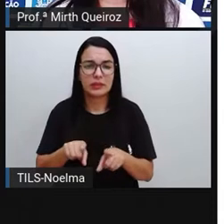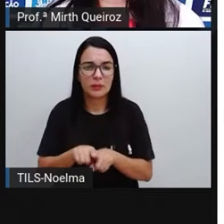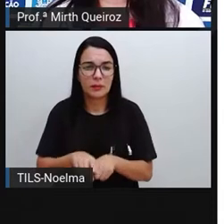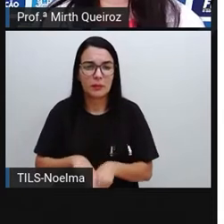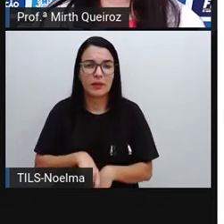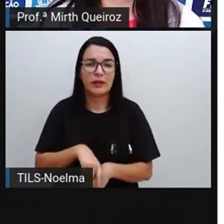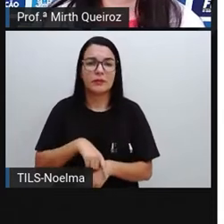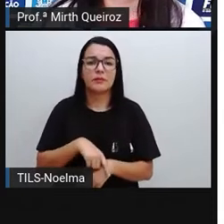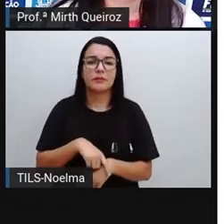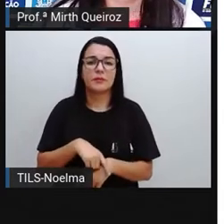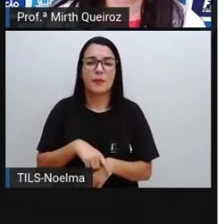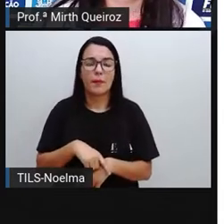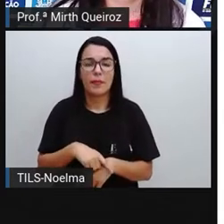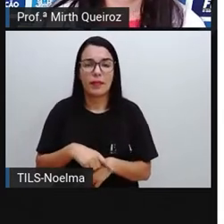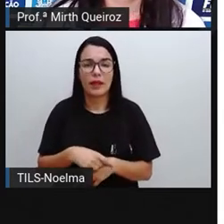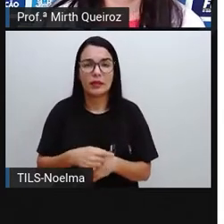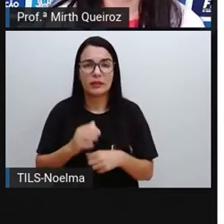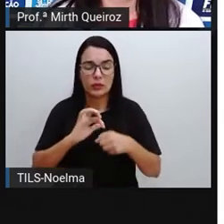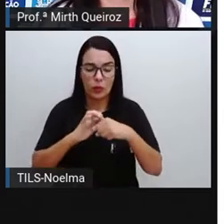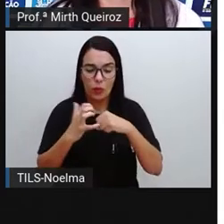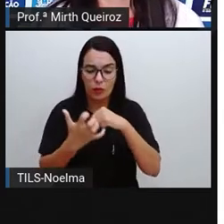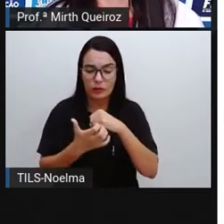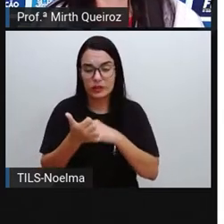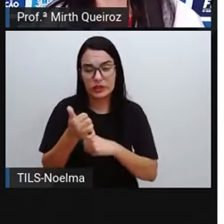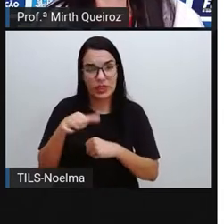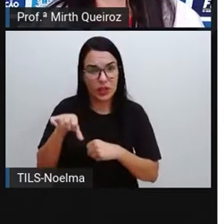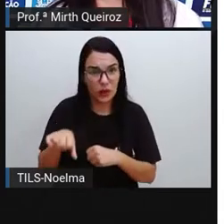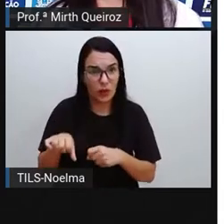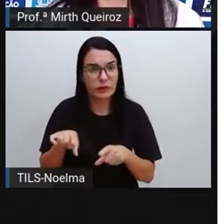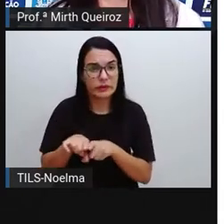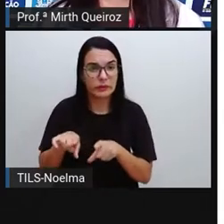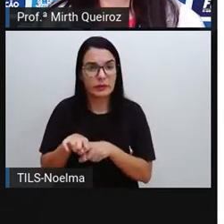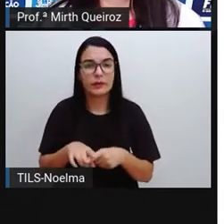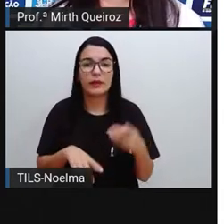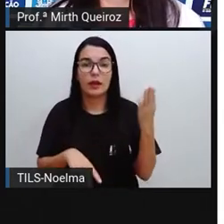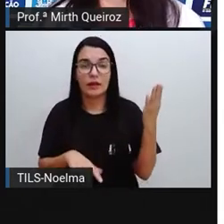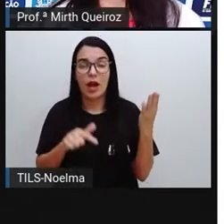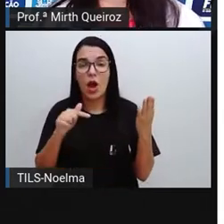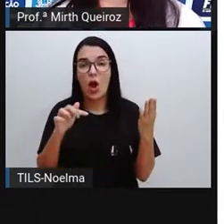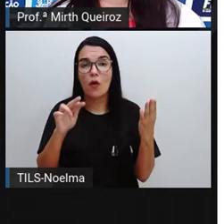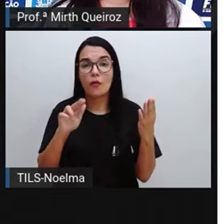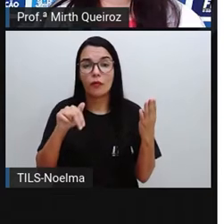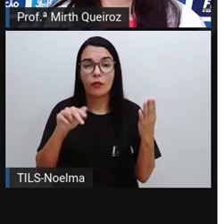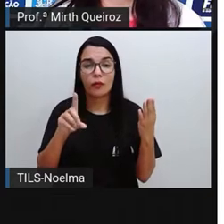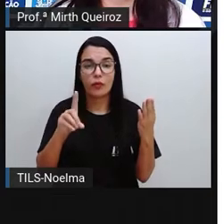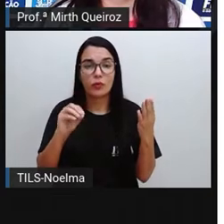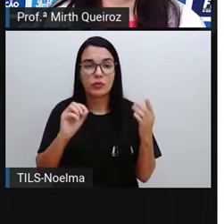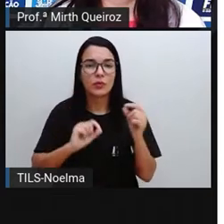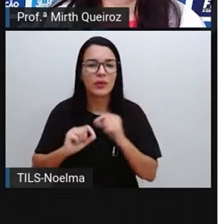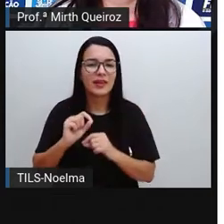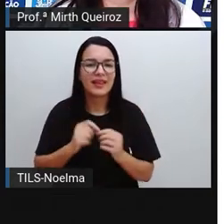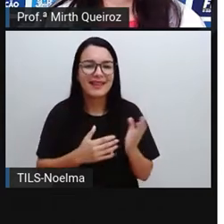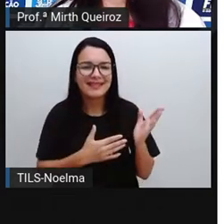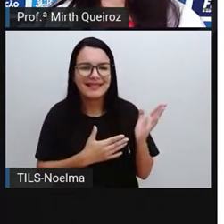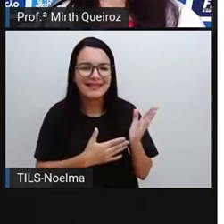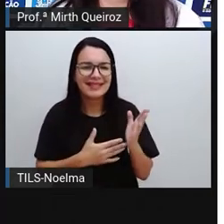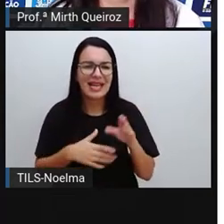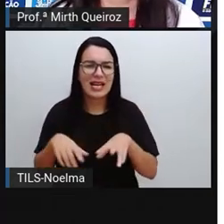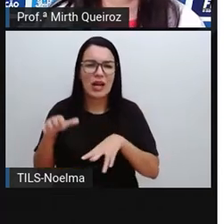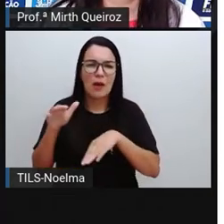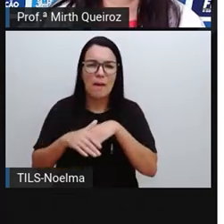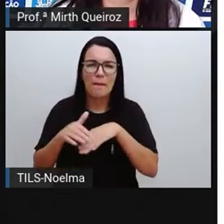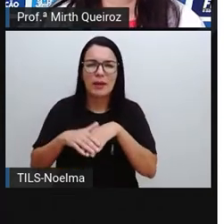a própria COVID-19, que é causada por vírus também. Fungos, o pé de atleta, tinha